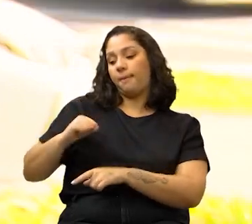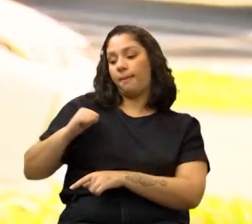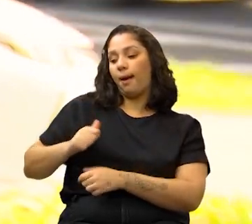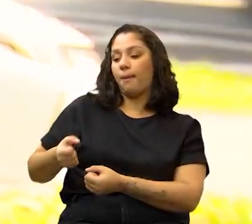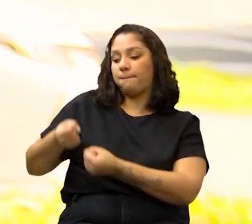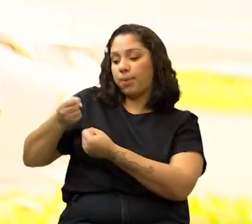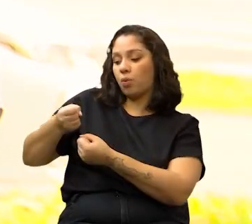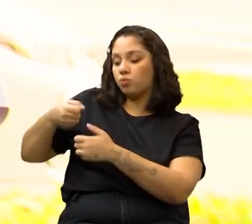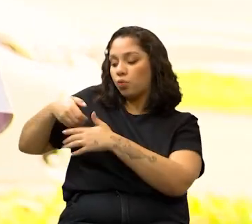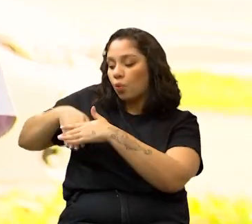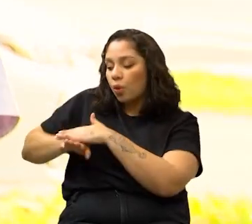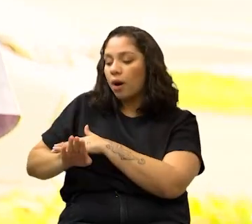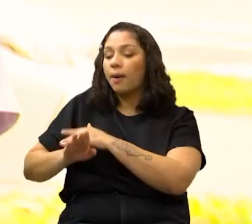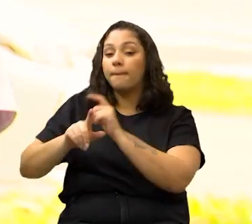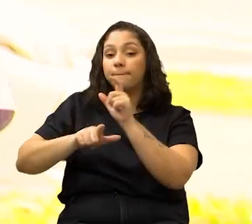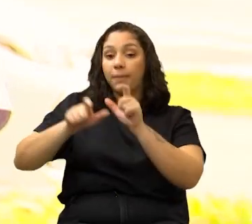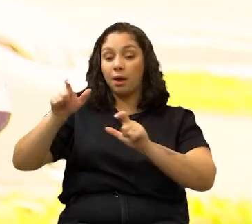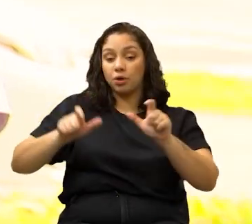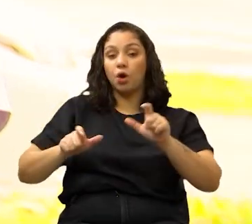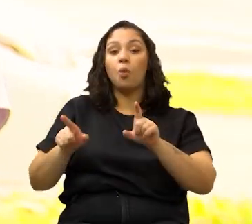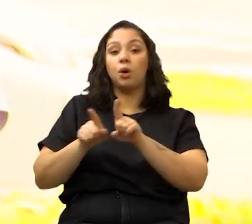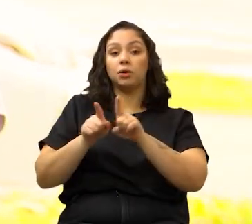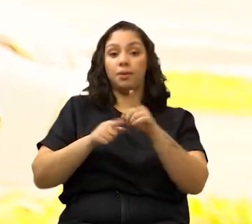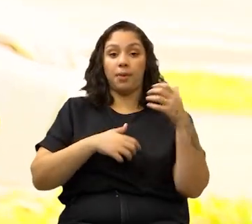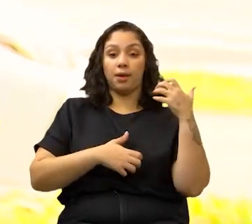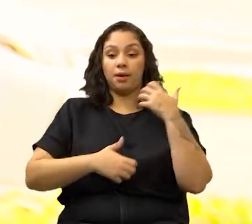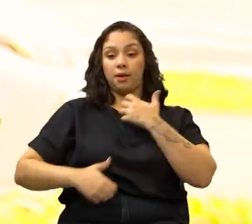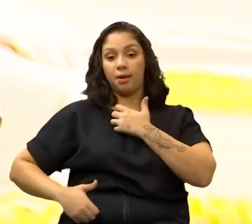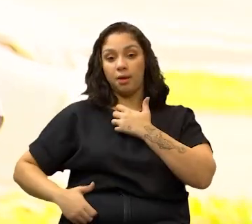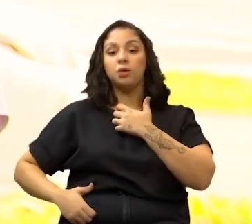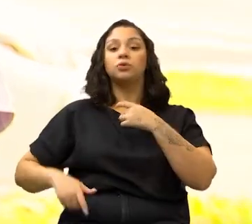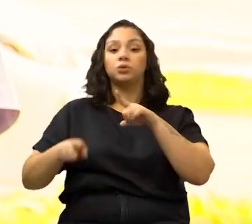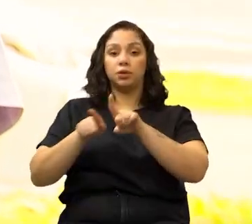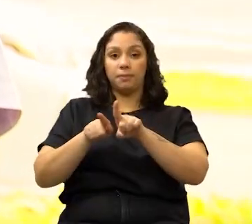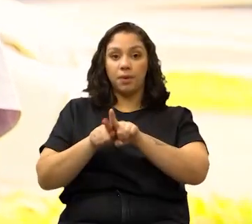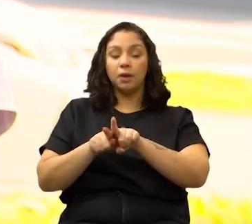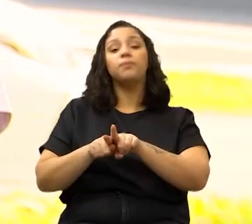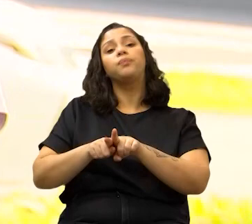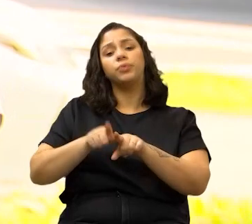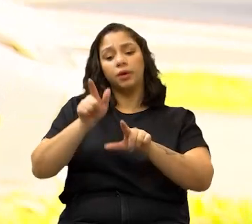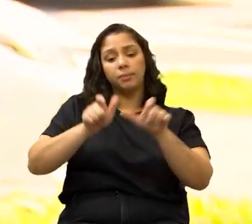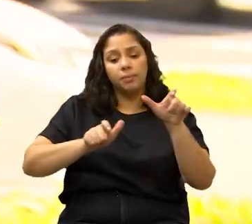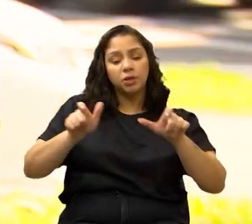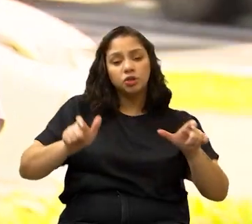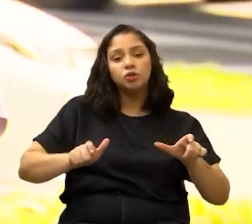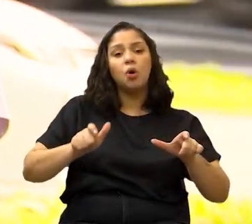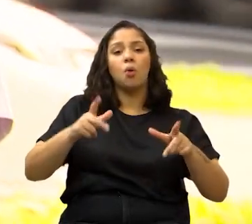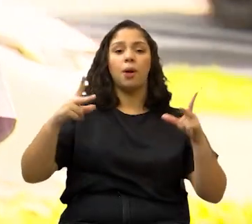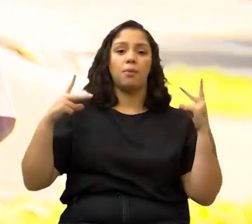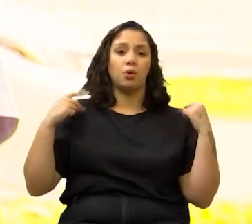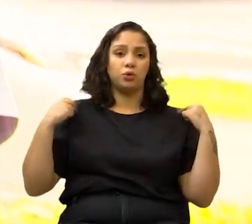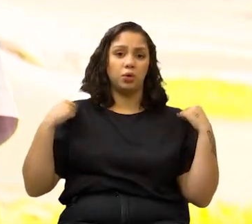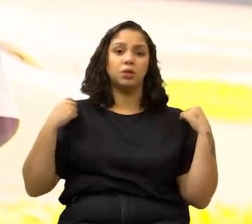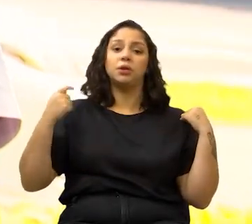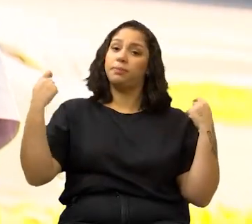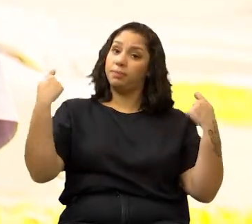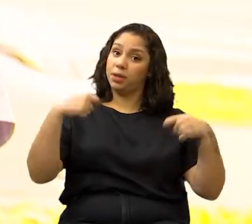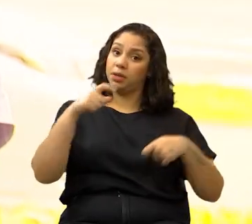os animais, as pessoas deverão estar usando o cinto de segurança e o motorista ele tem que estar